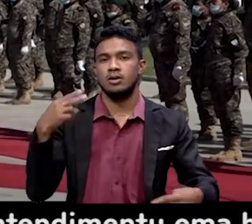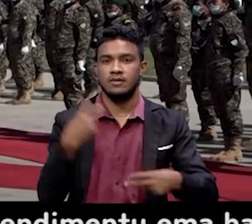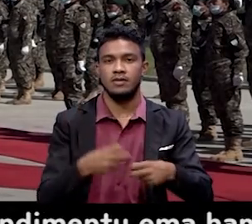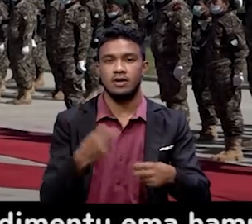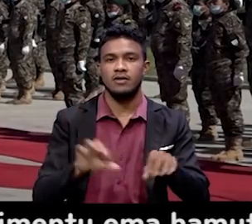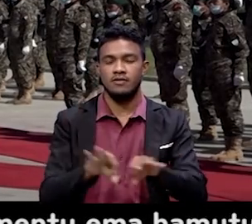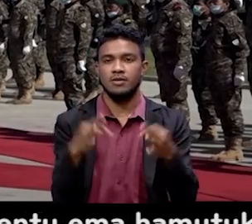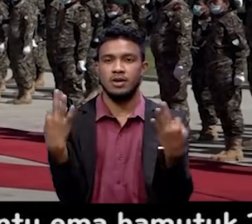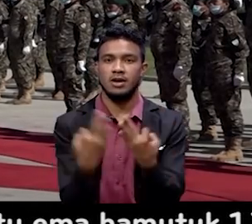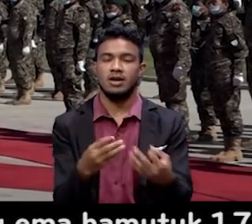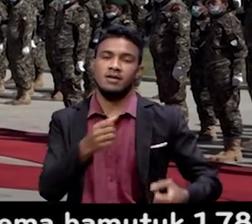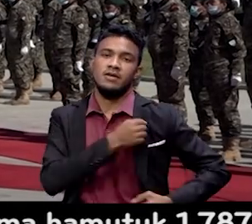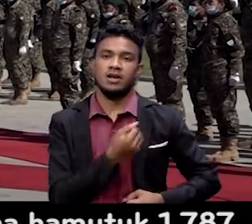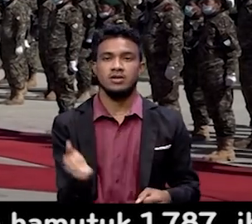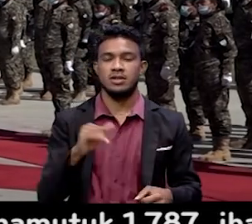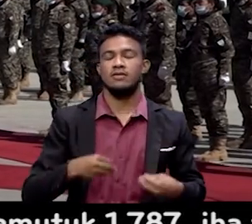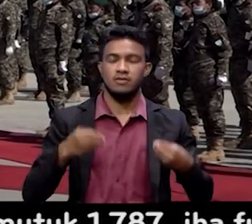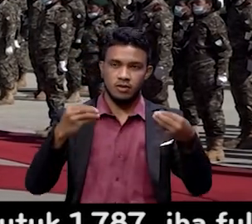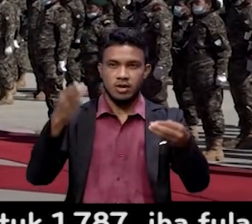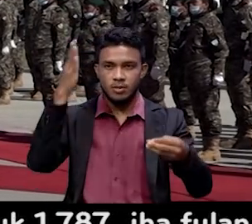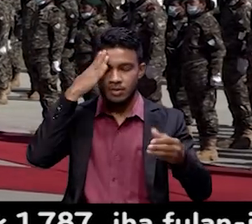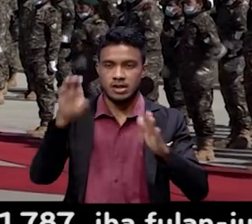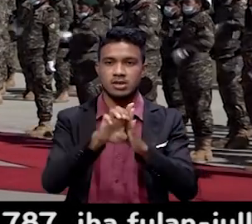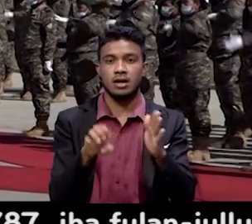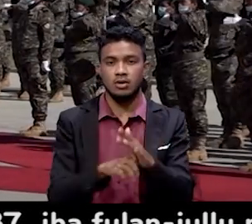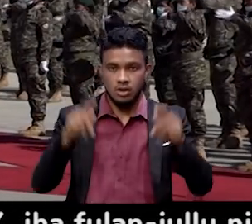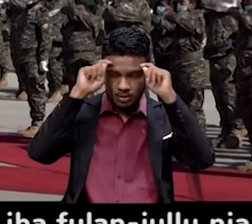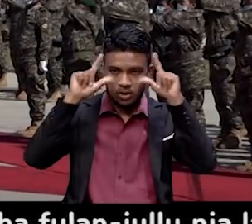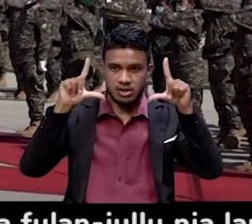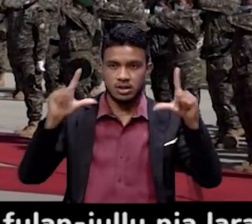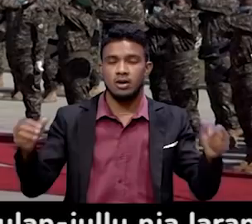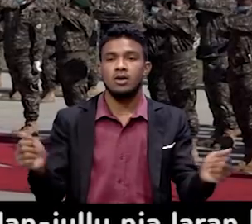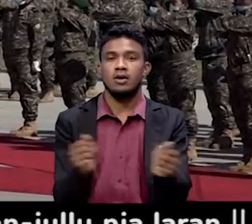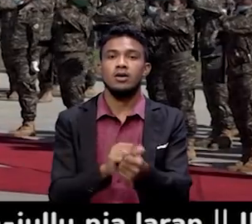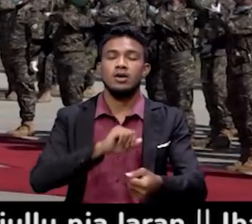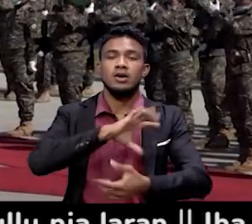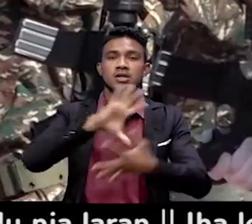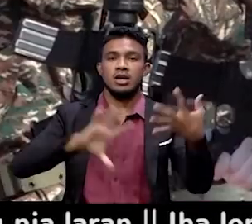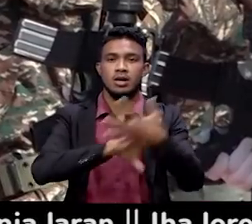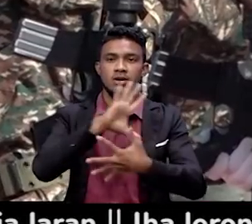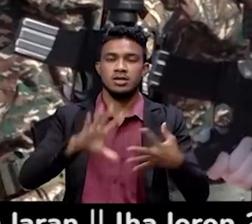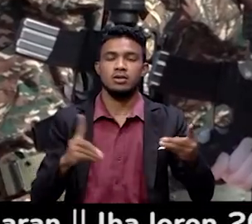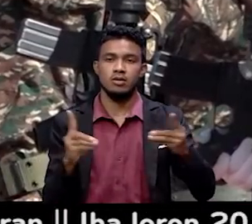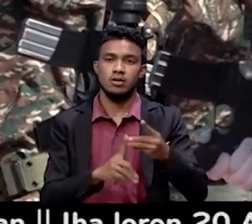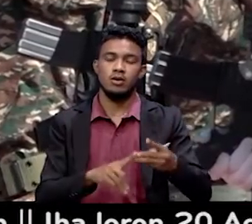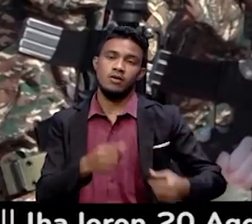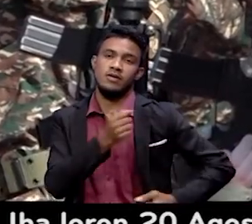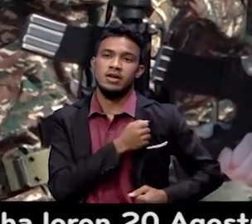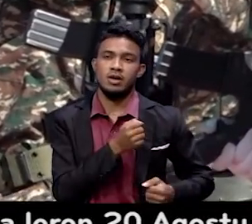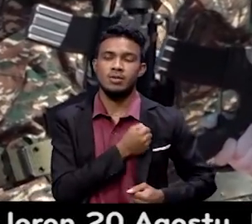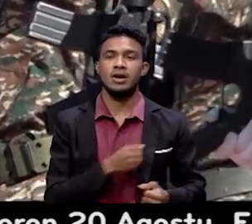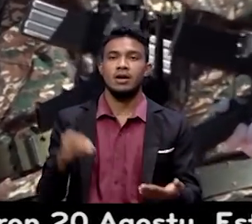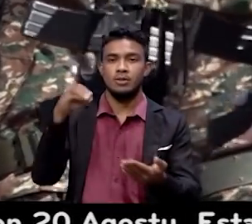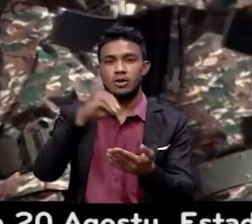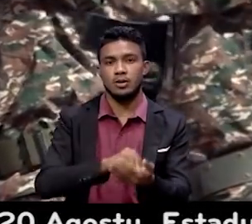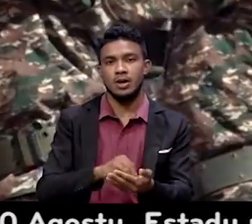no mártir Siramos recomenda ba estado Timor-Leste katak ho celebração lorong falintil badala hat nulu resineng nebe